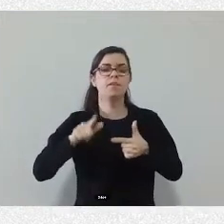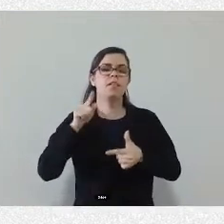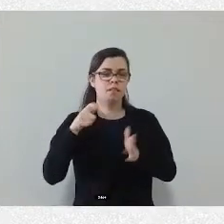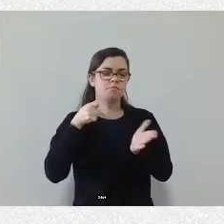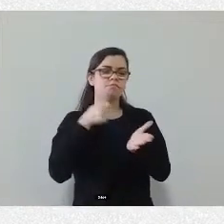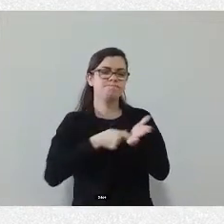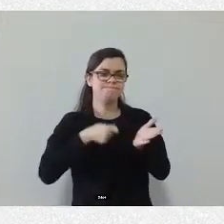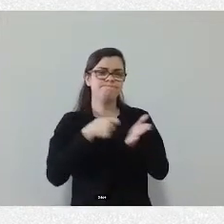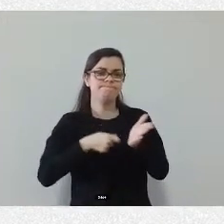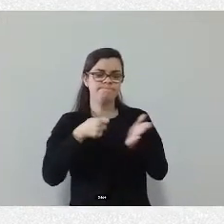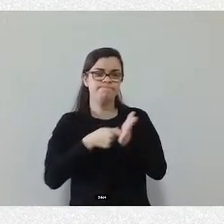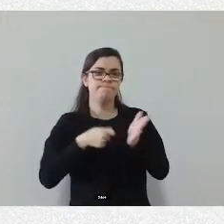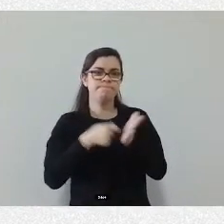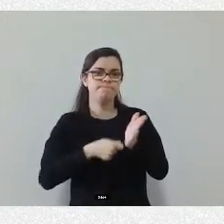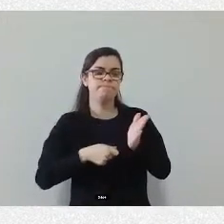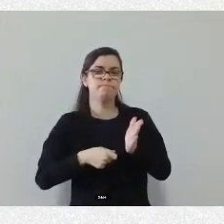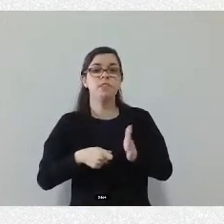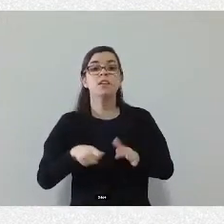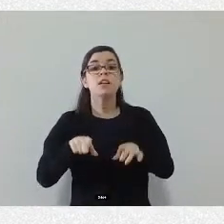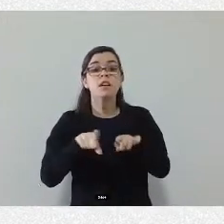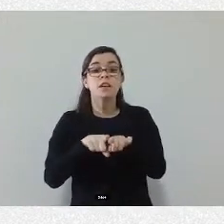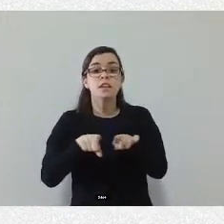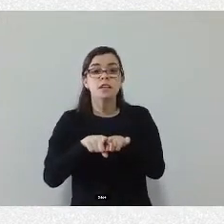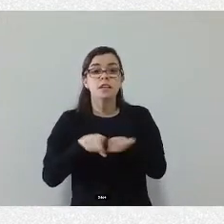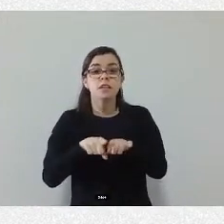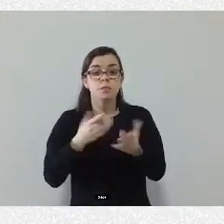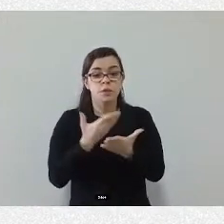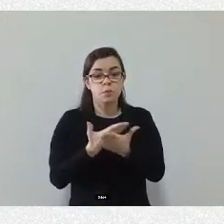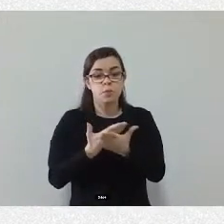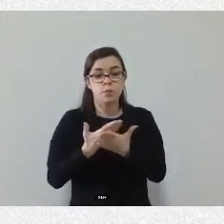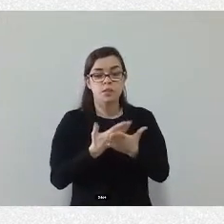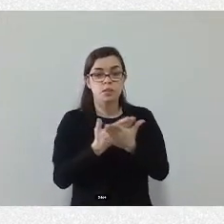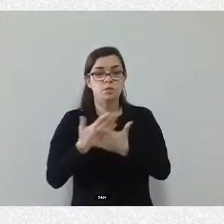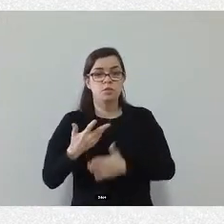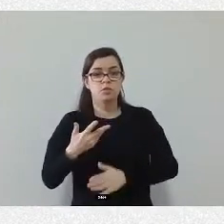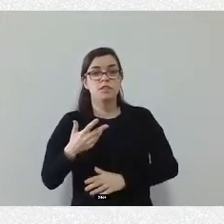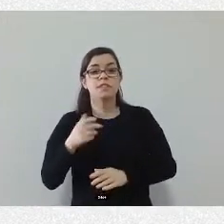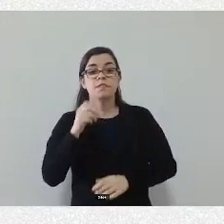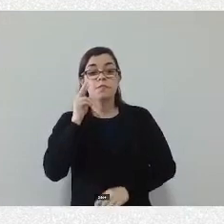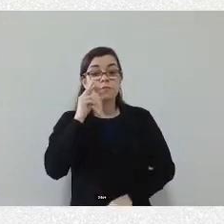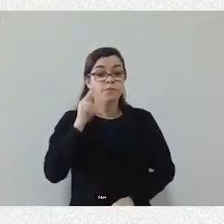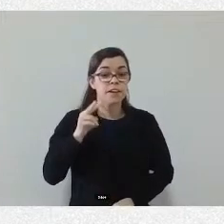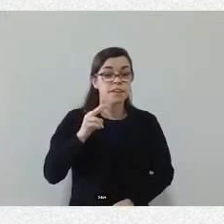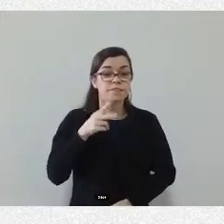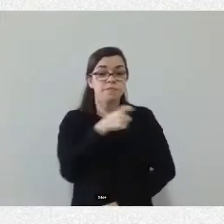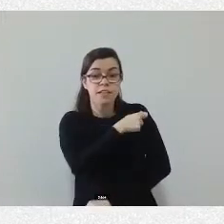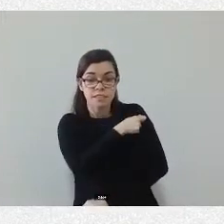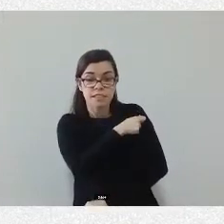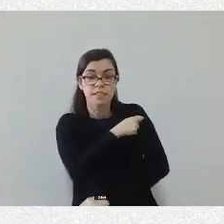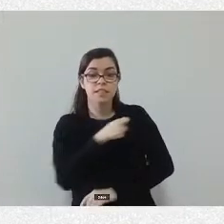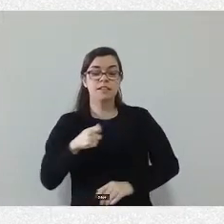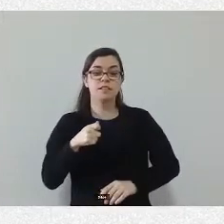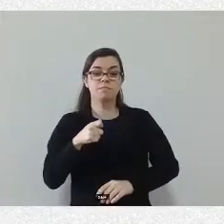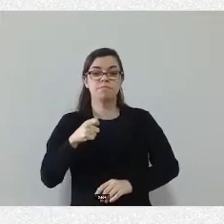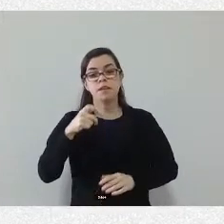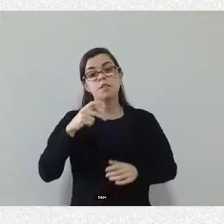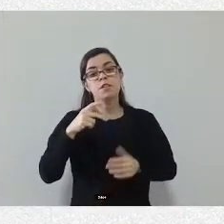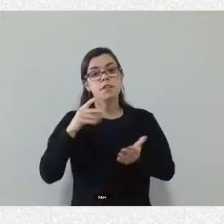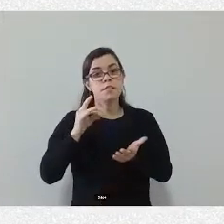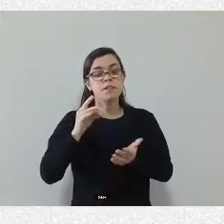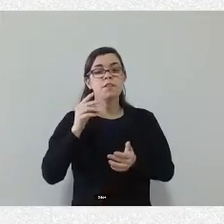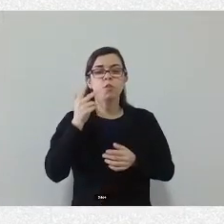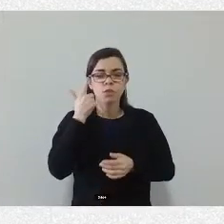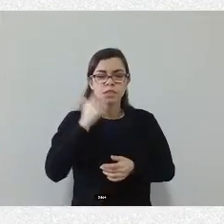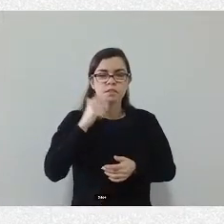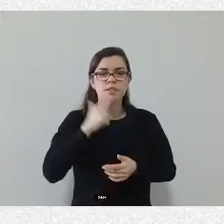a avaliação de estudos de mundo real, ela é muito importante e traz também dados que são fundamentais